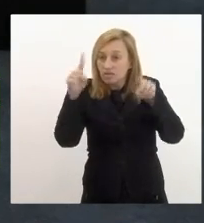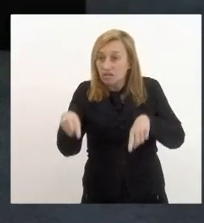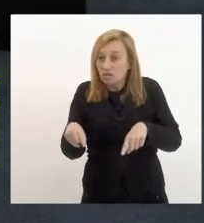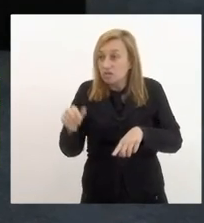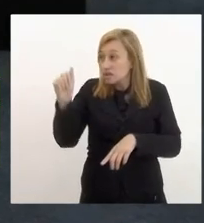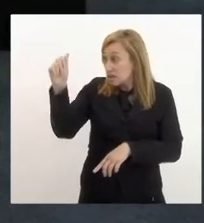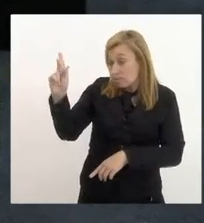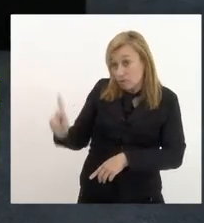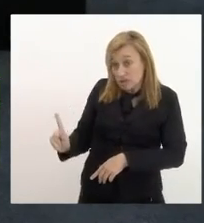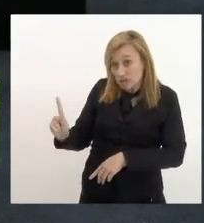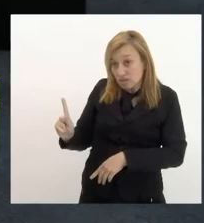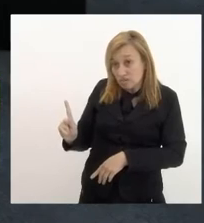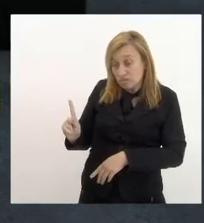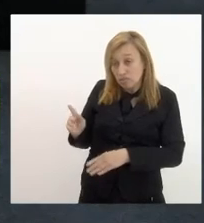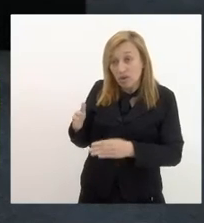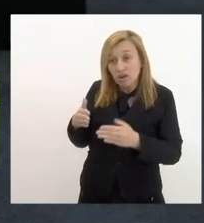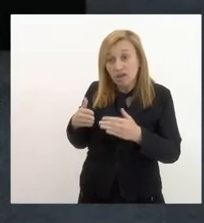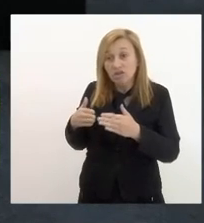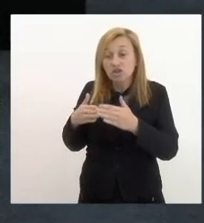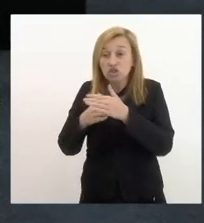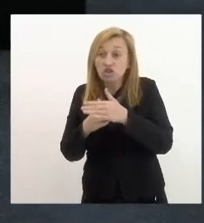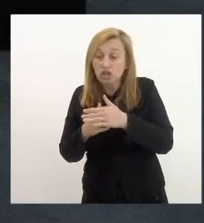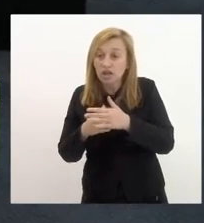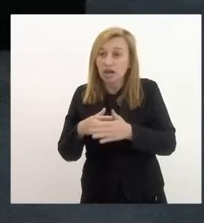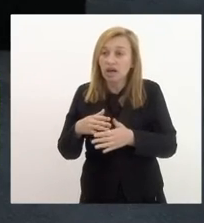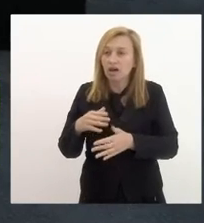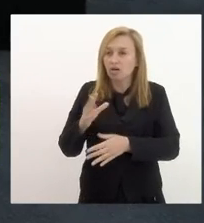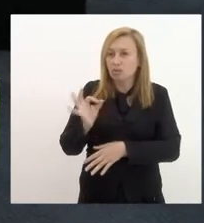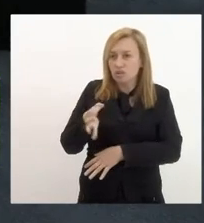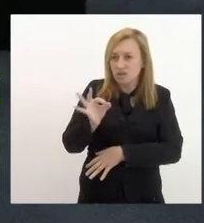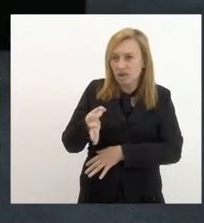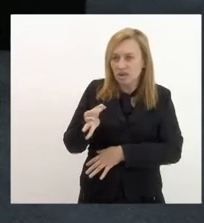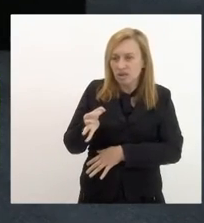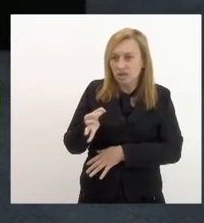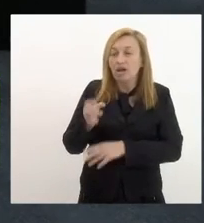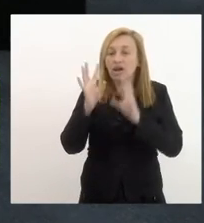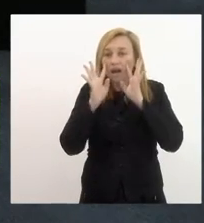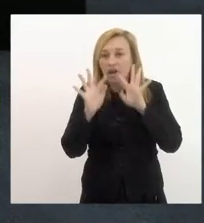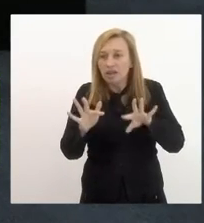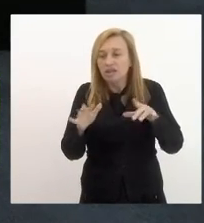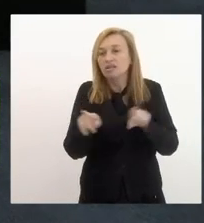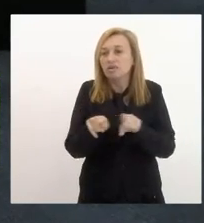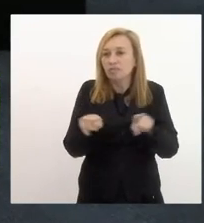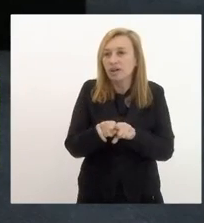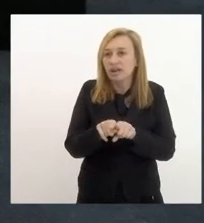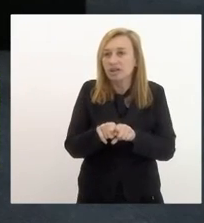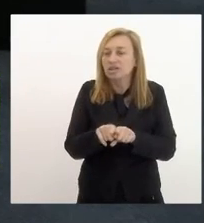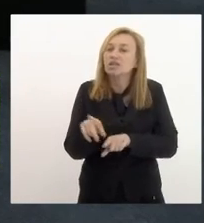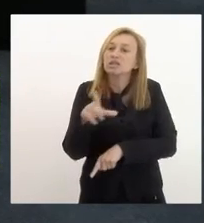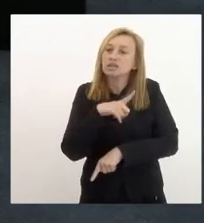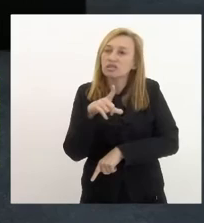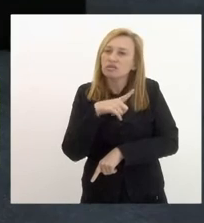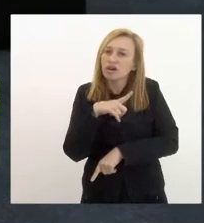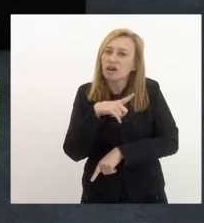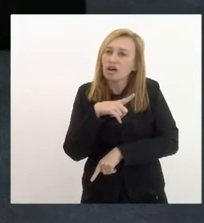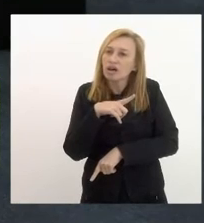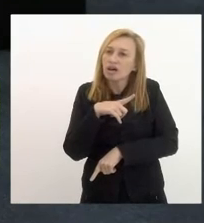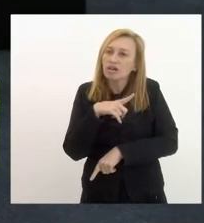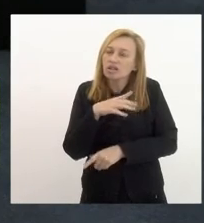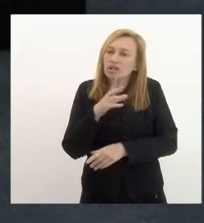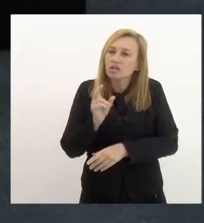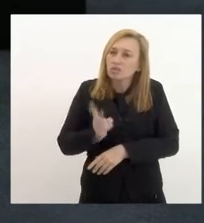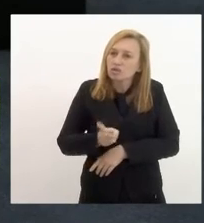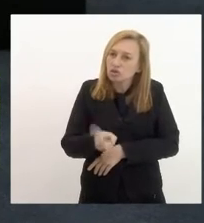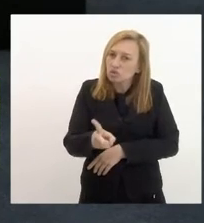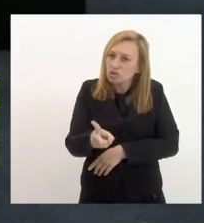aposentar vão atingir o máximo e também Ah tá também para que se over né a